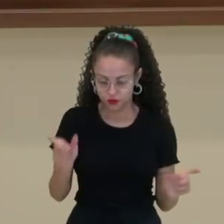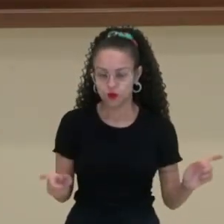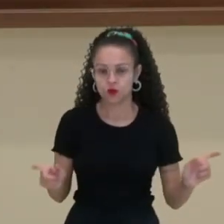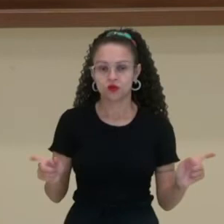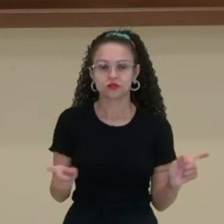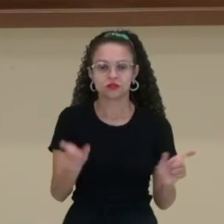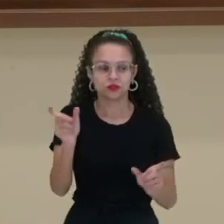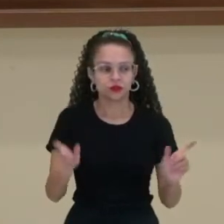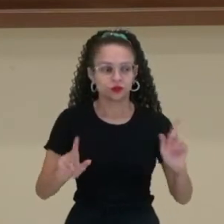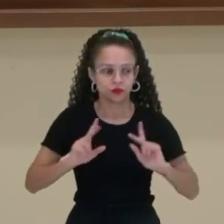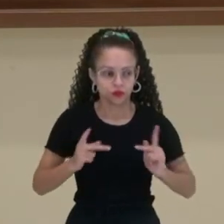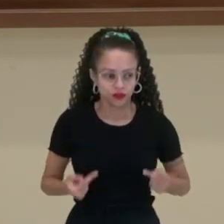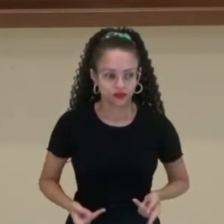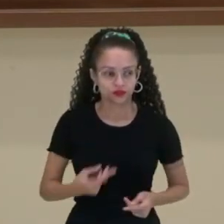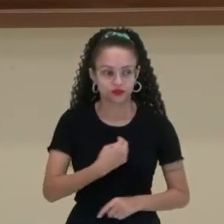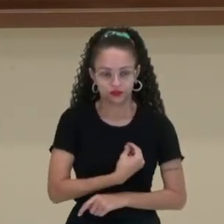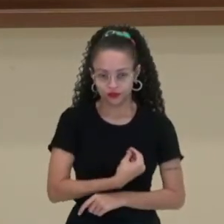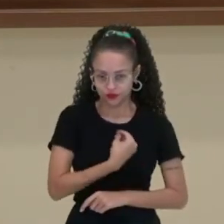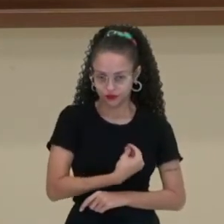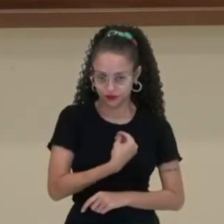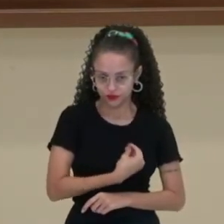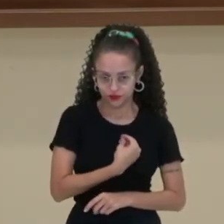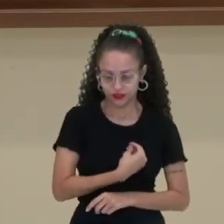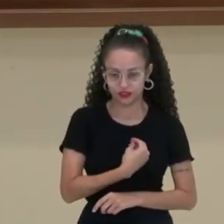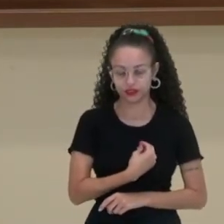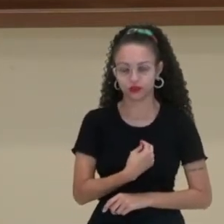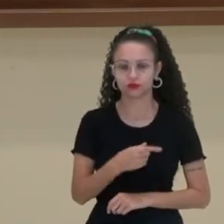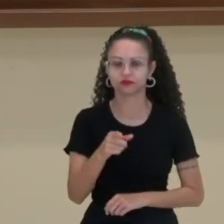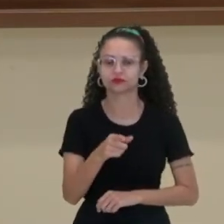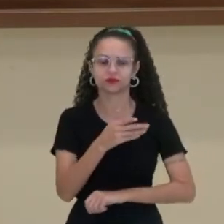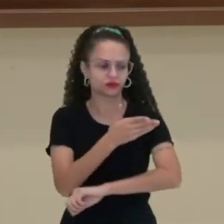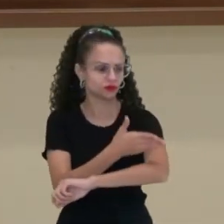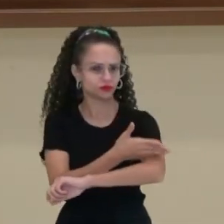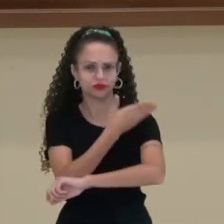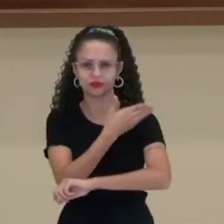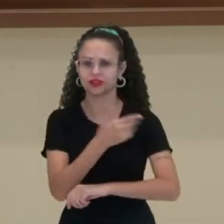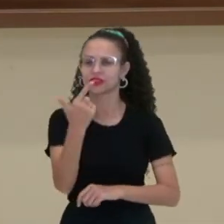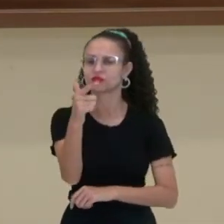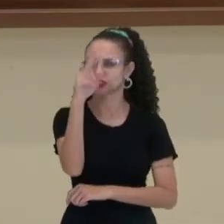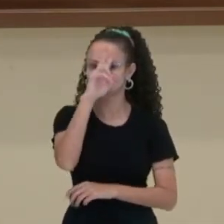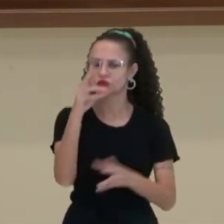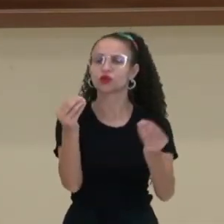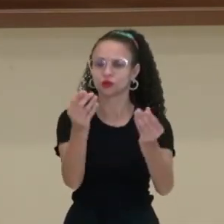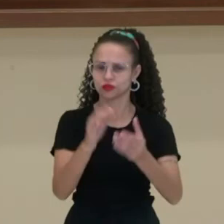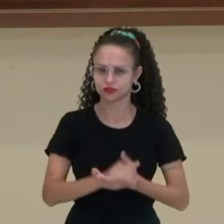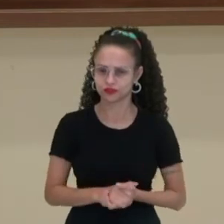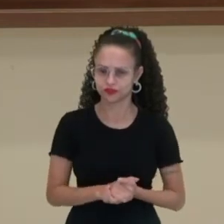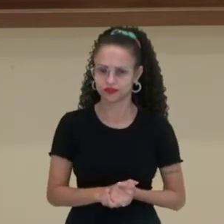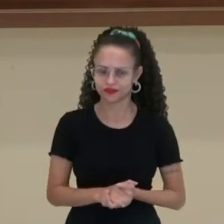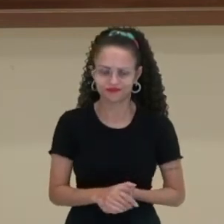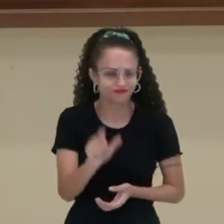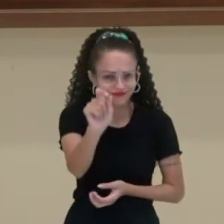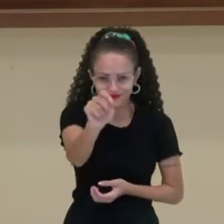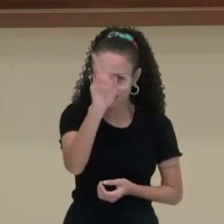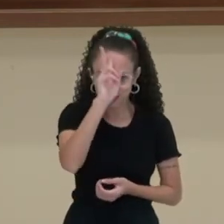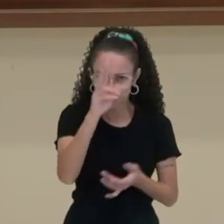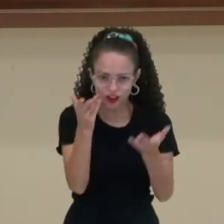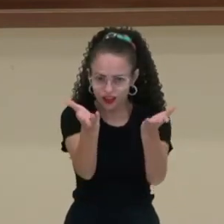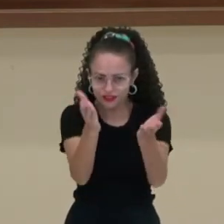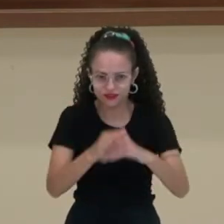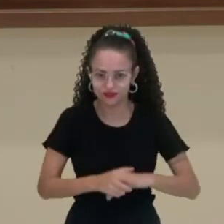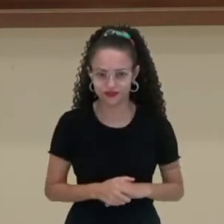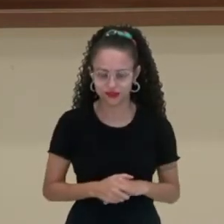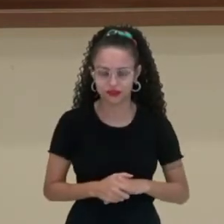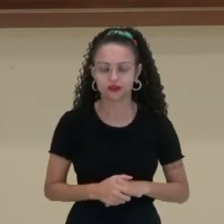seres humanos que viveram na chamada pré-história, eles não têm história? Que história é essa, professor?